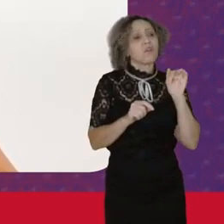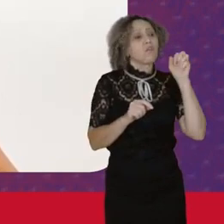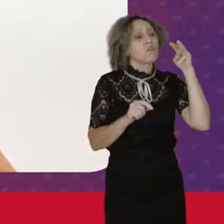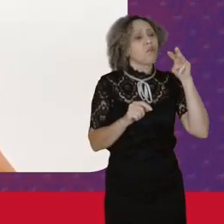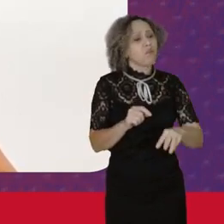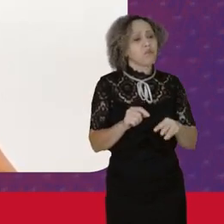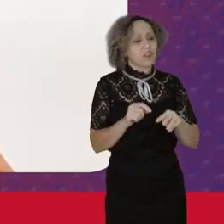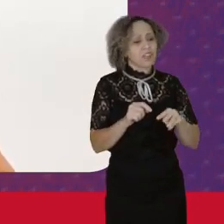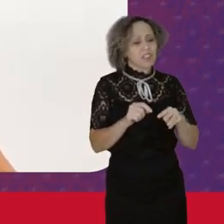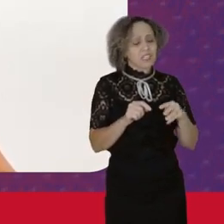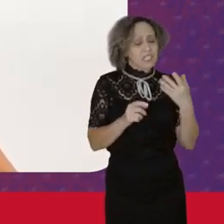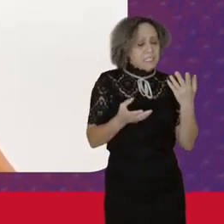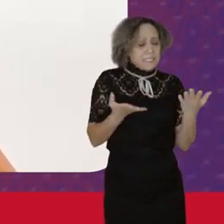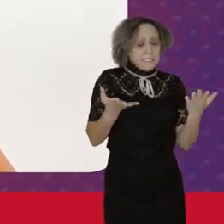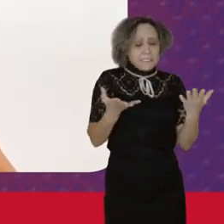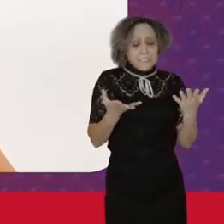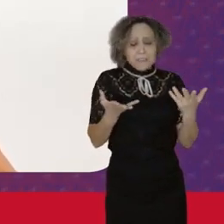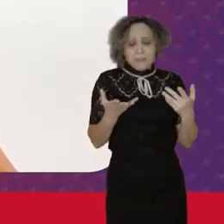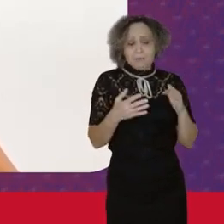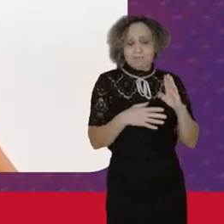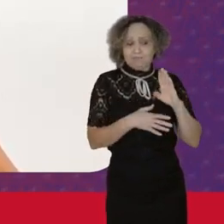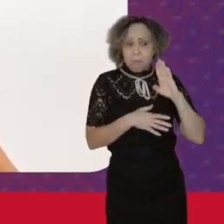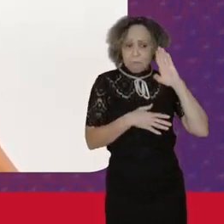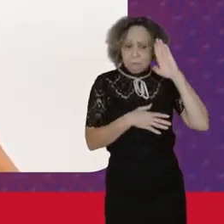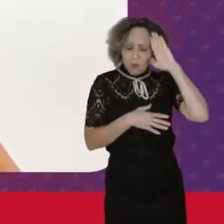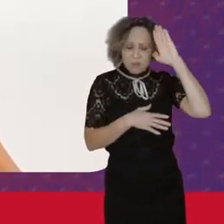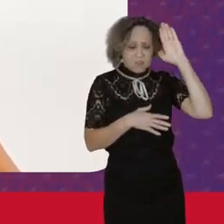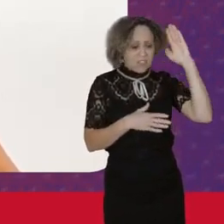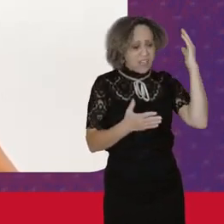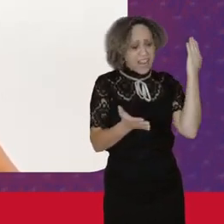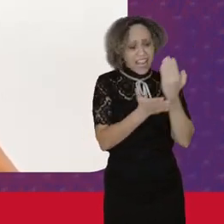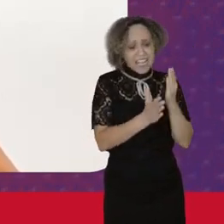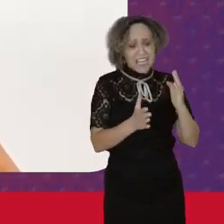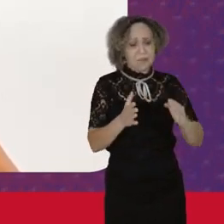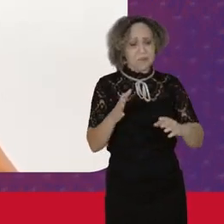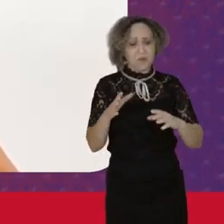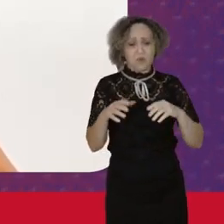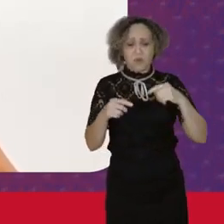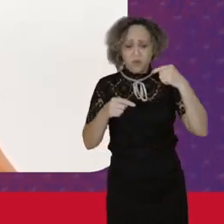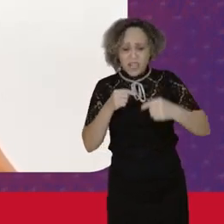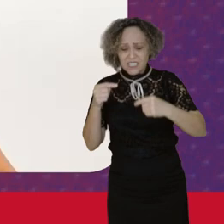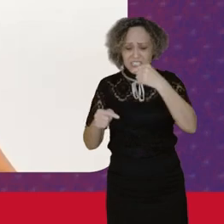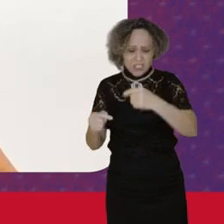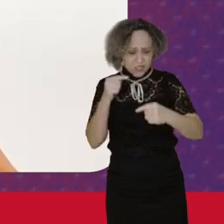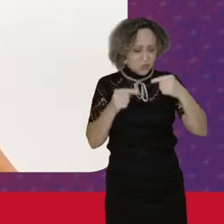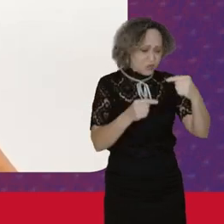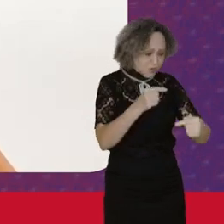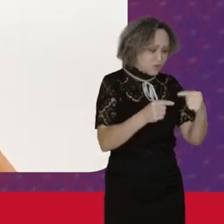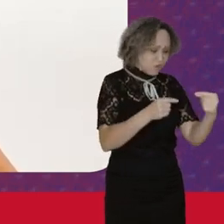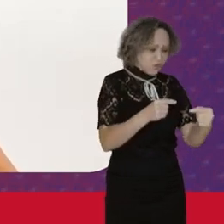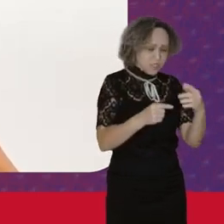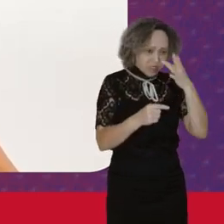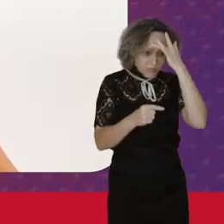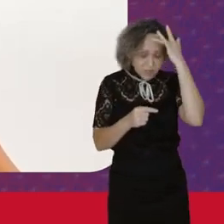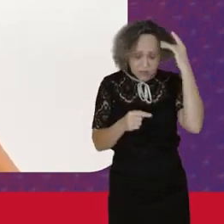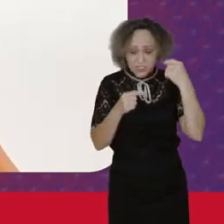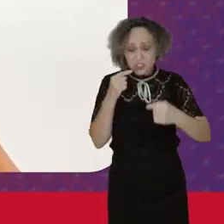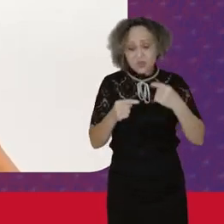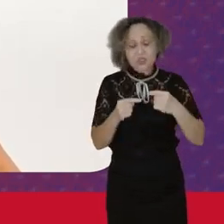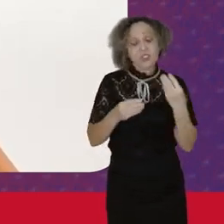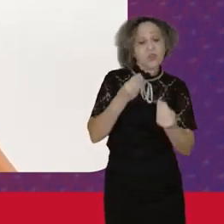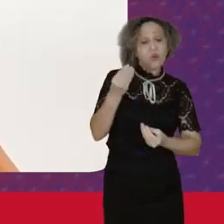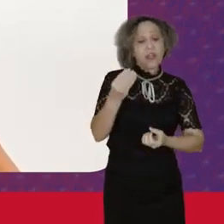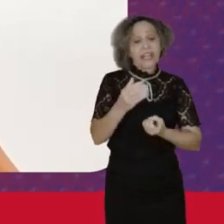das políticas públicas pelo governo Bolsonaro. Então, acho que caminha junto, lutar pela restauração das políticas